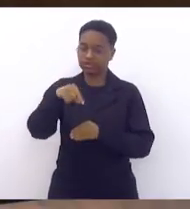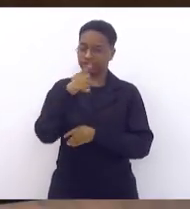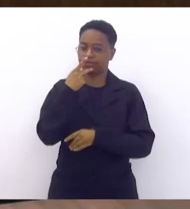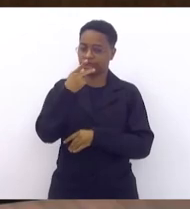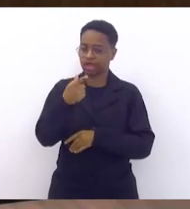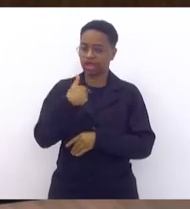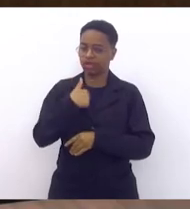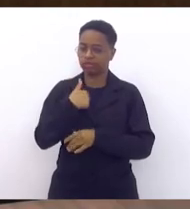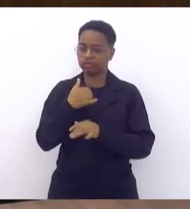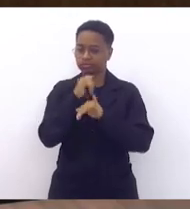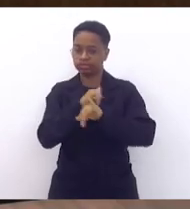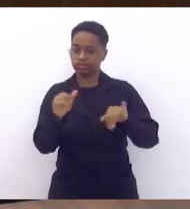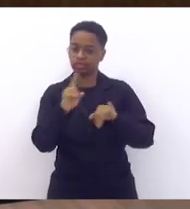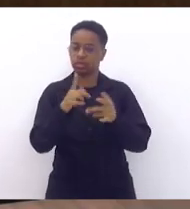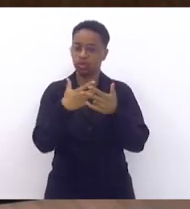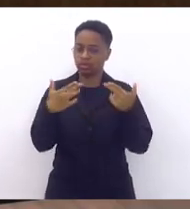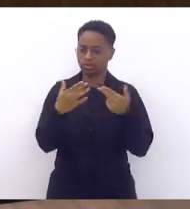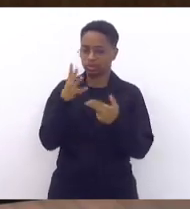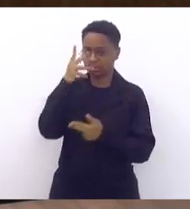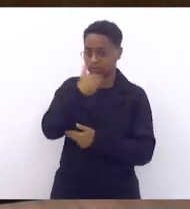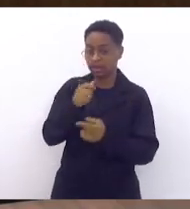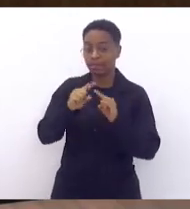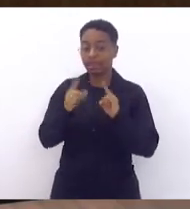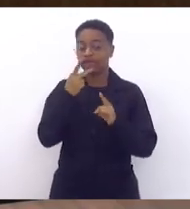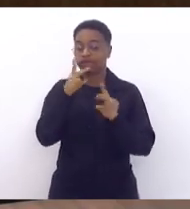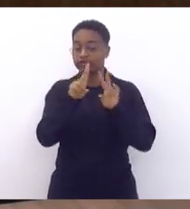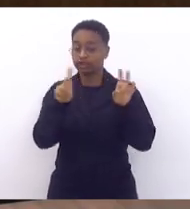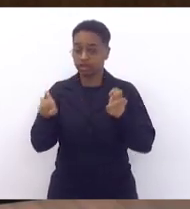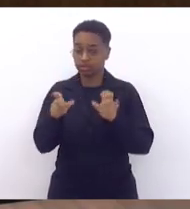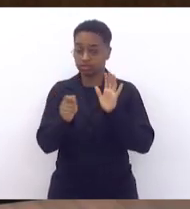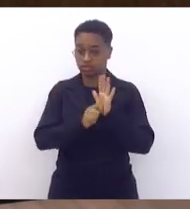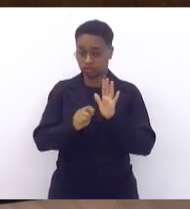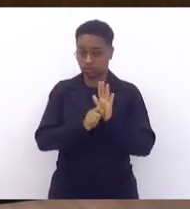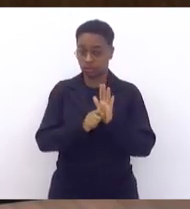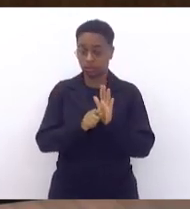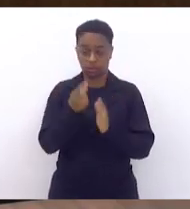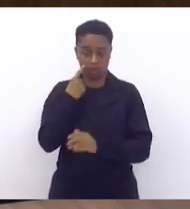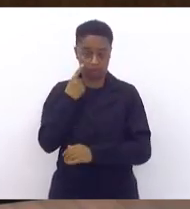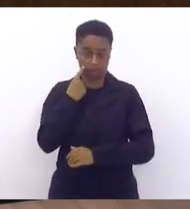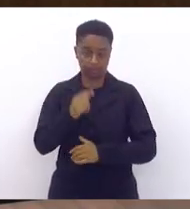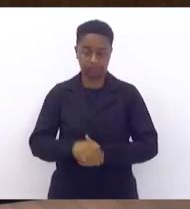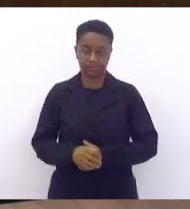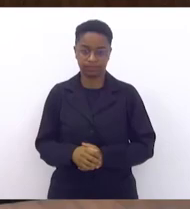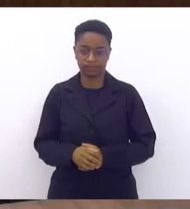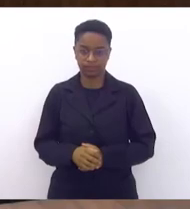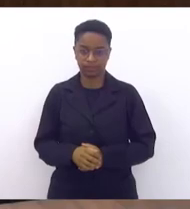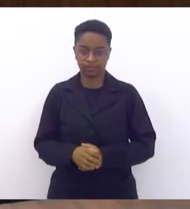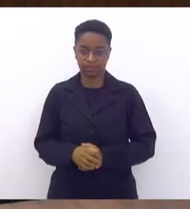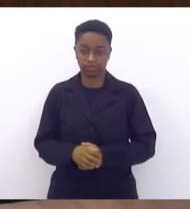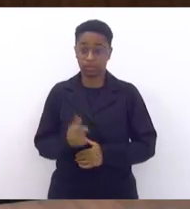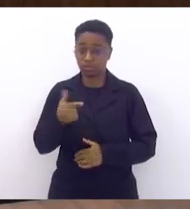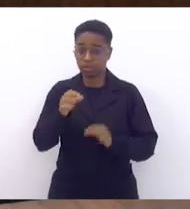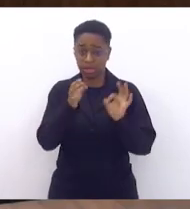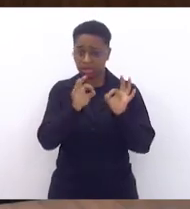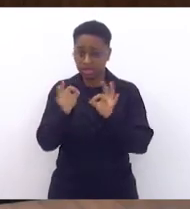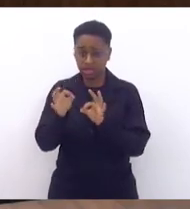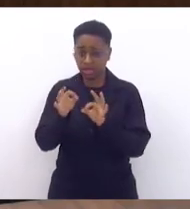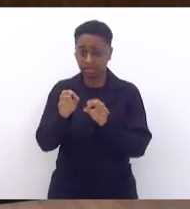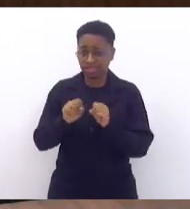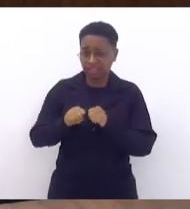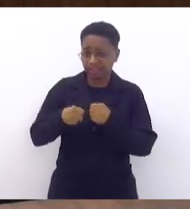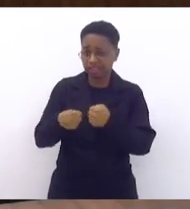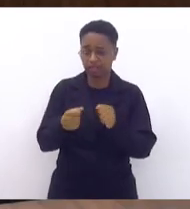dizer o seguinte, rapidamente, a questão das drogas. Veja, não há ninguém em sã consciência que defenda as